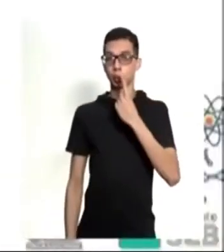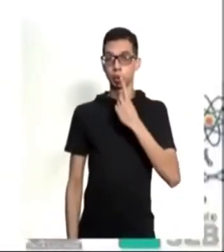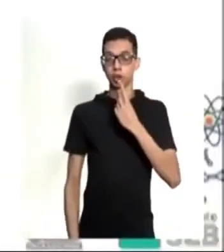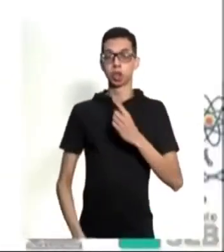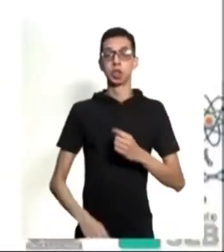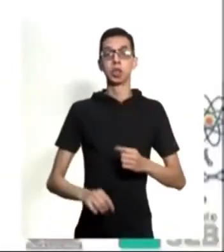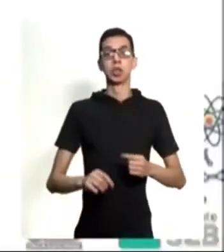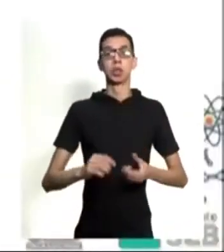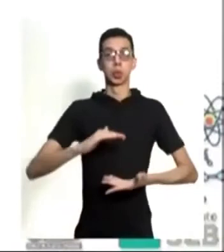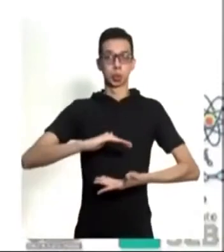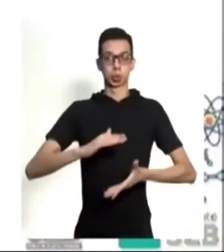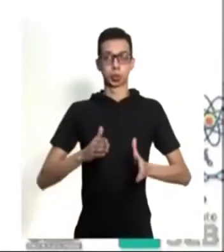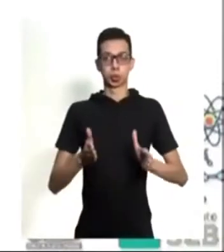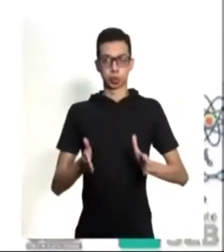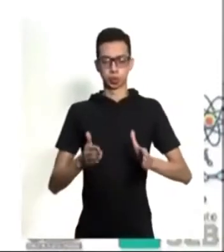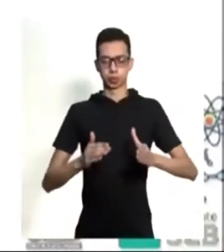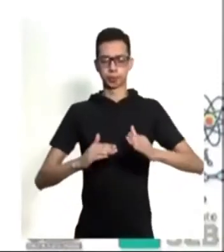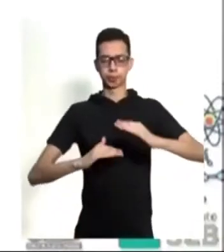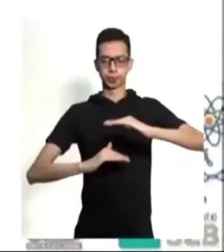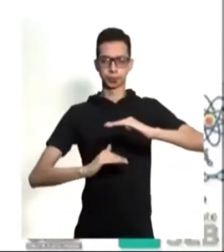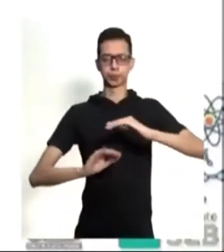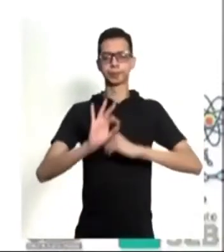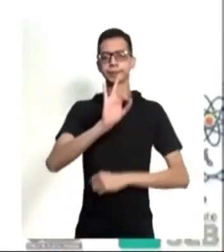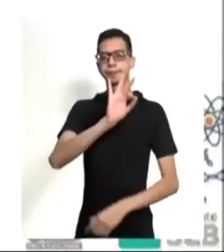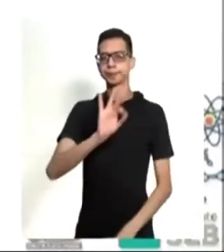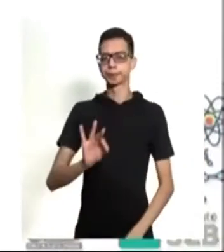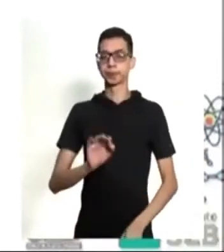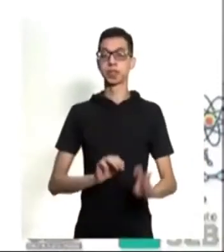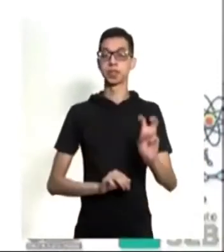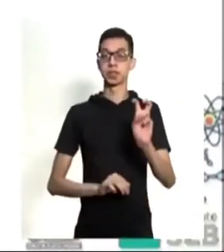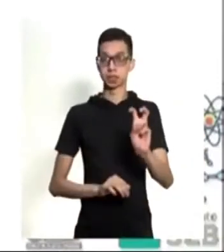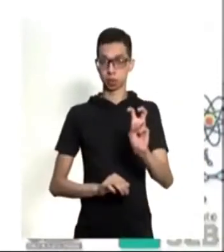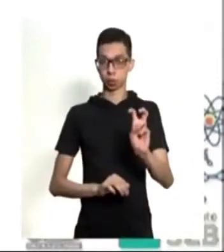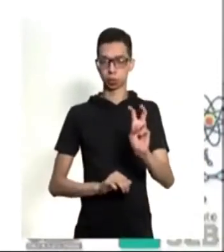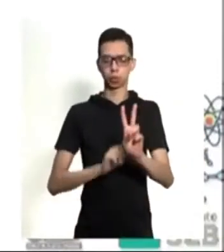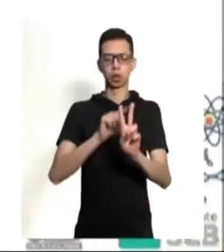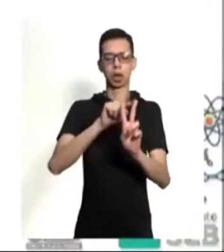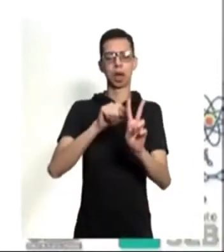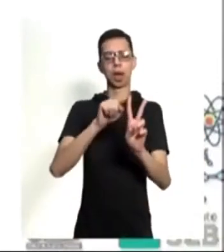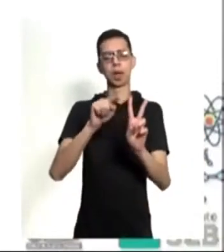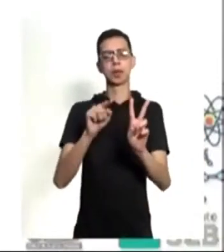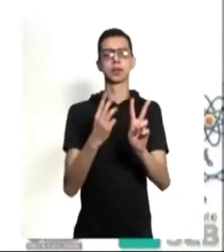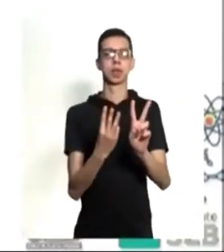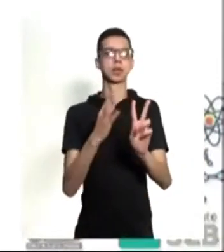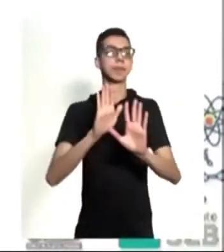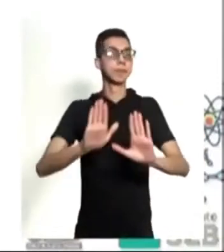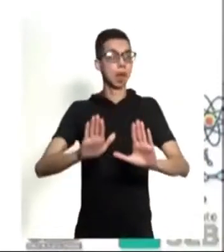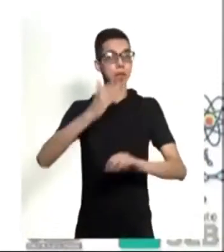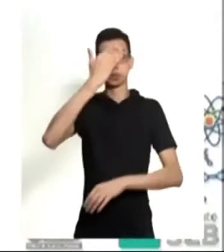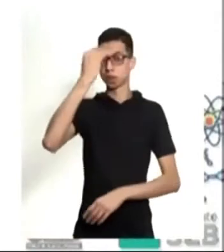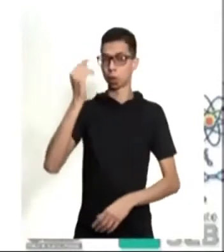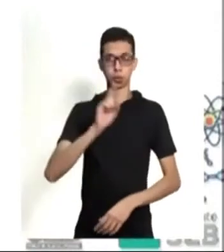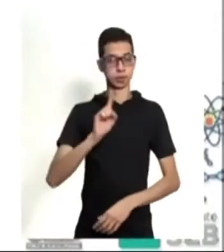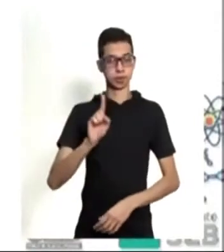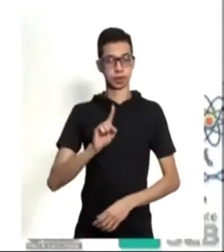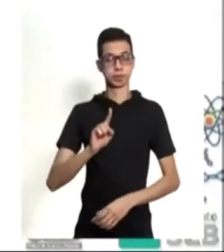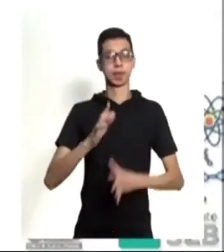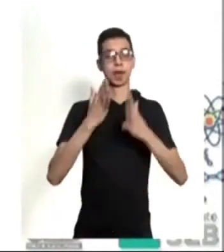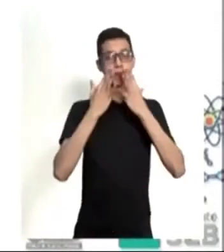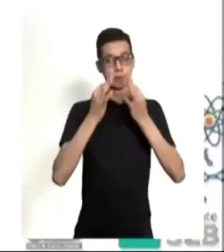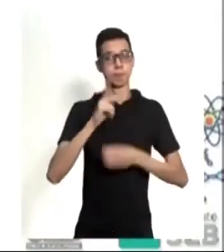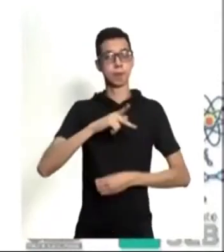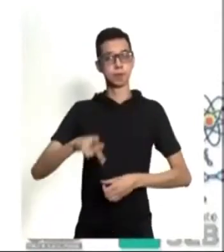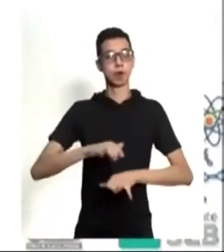Então, presta atenção. A diagonal do cubo, 5 raiz de 3. Mas, não se esqueça, escuta o Fredão aqui. Diagonal